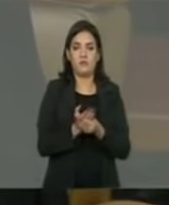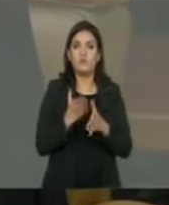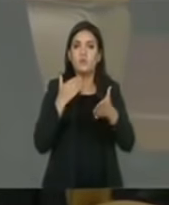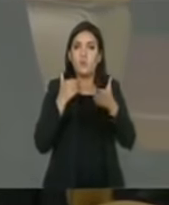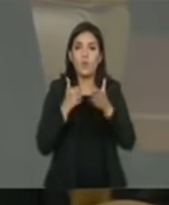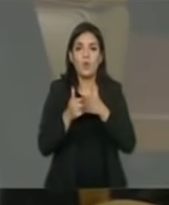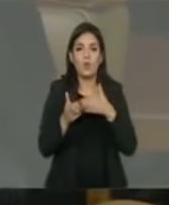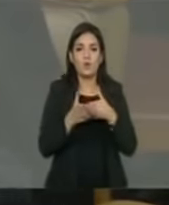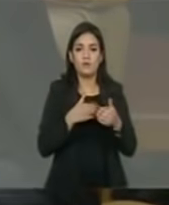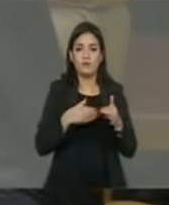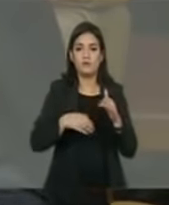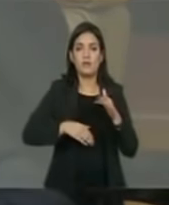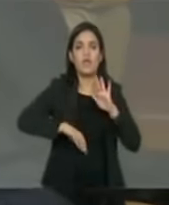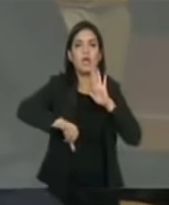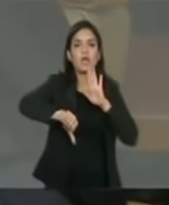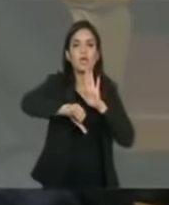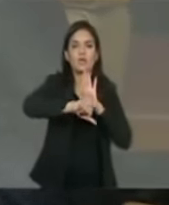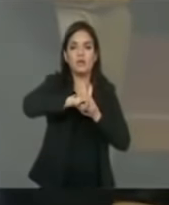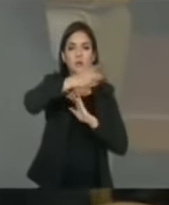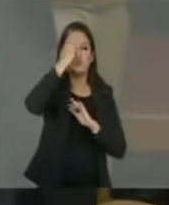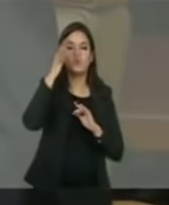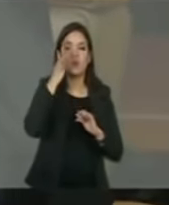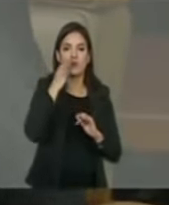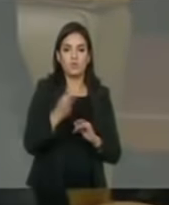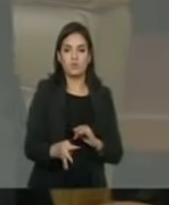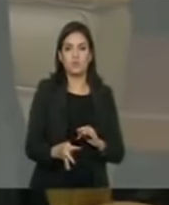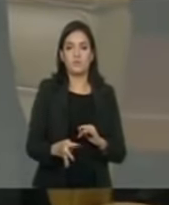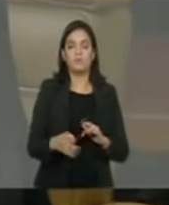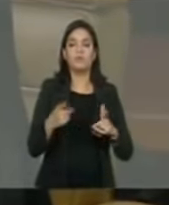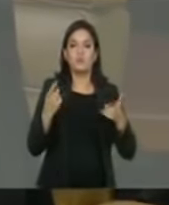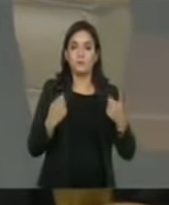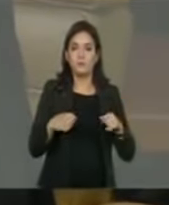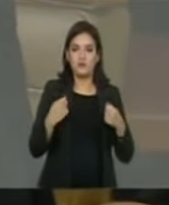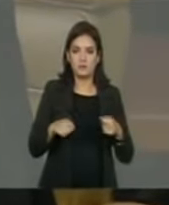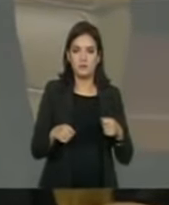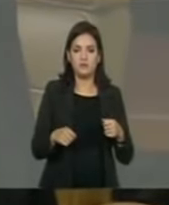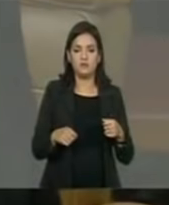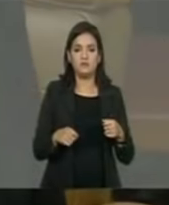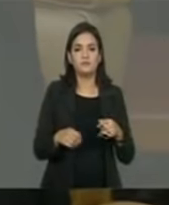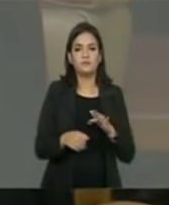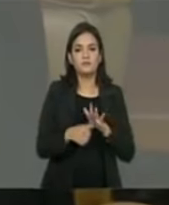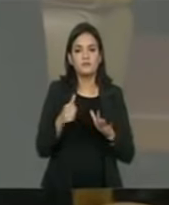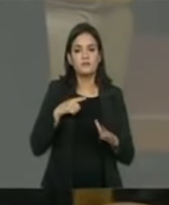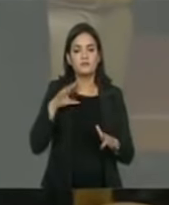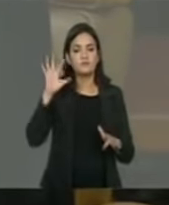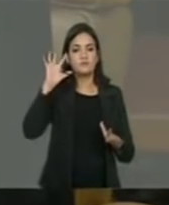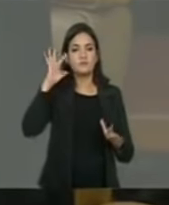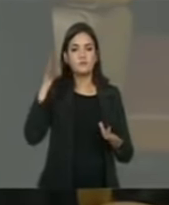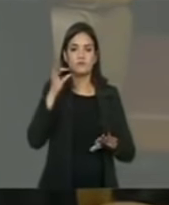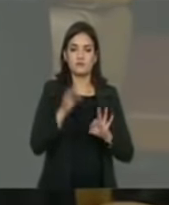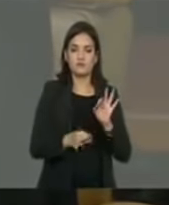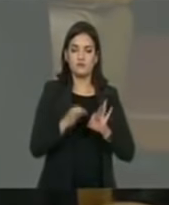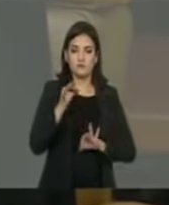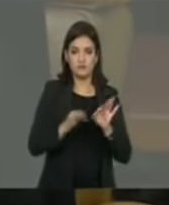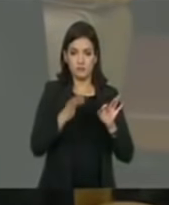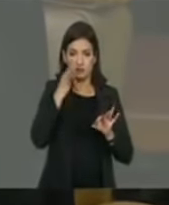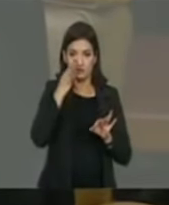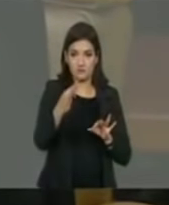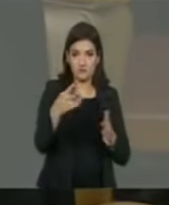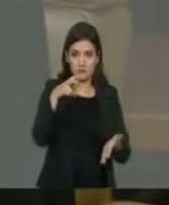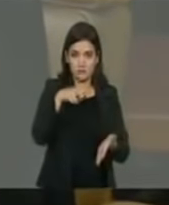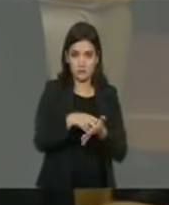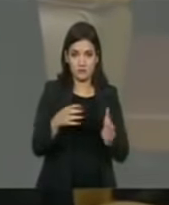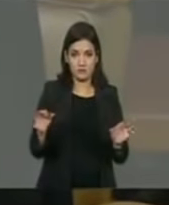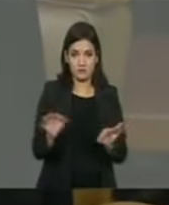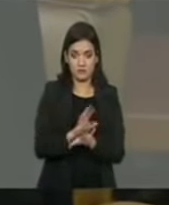prática tenha sido atribuída sem que exista esse respeito à decisão judicial condenatória transitada em